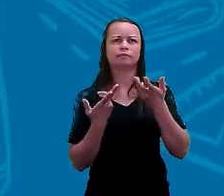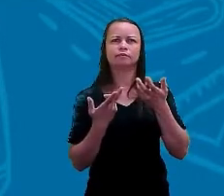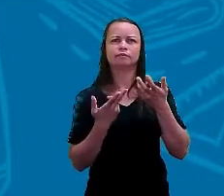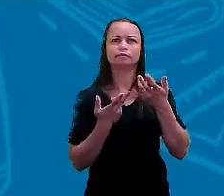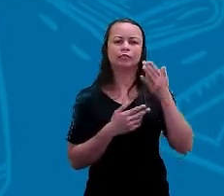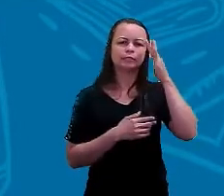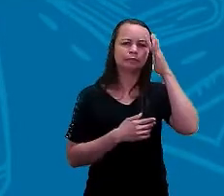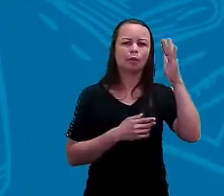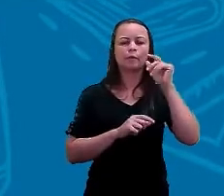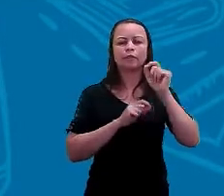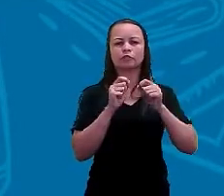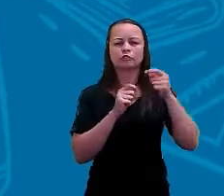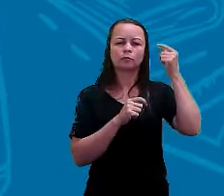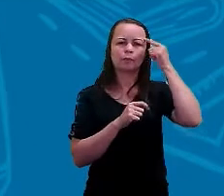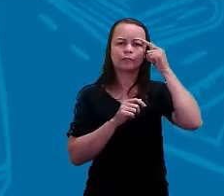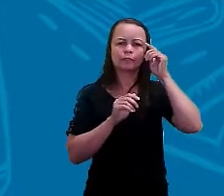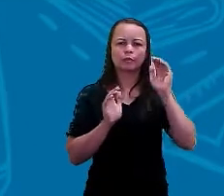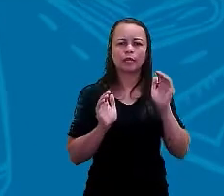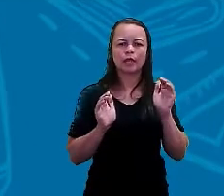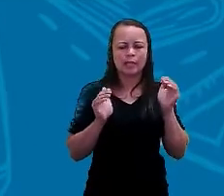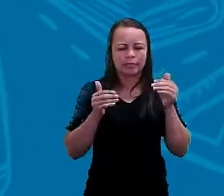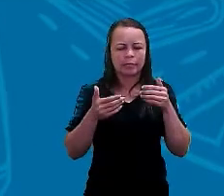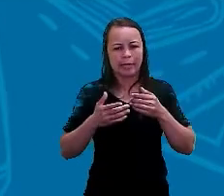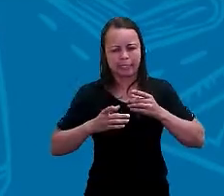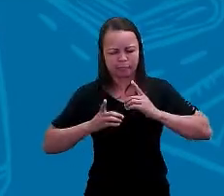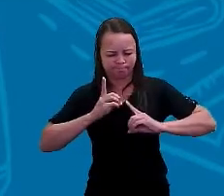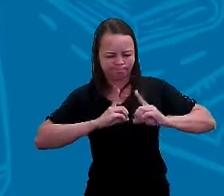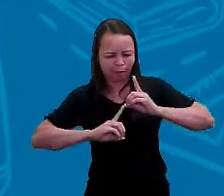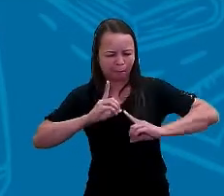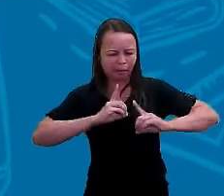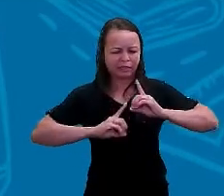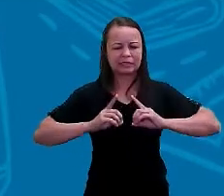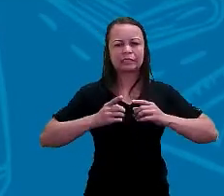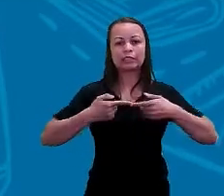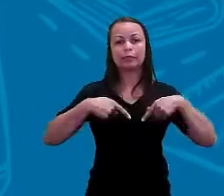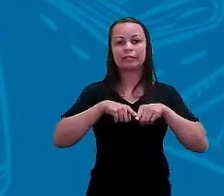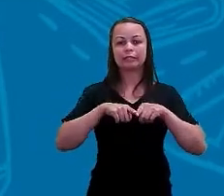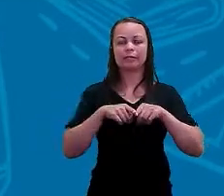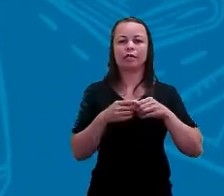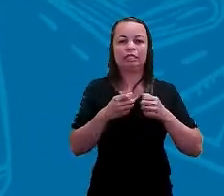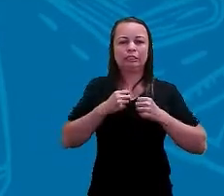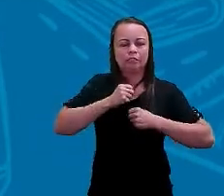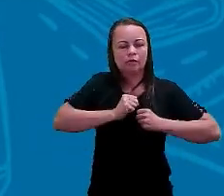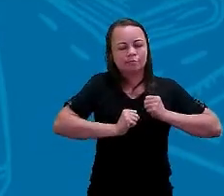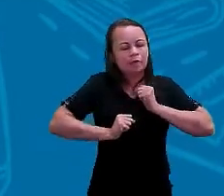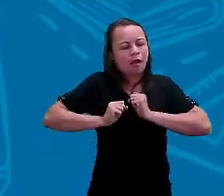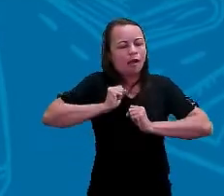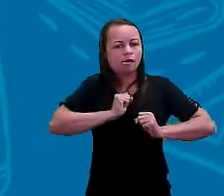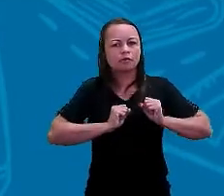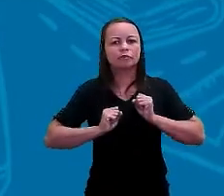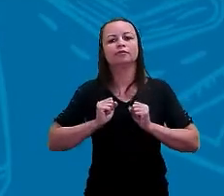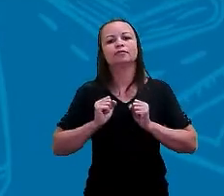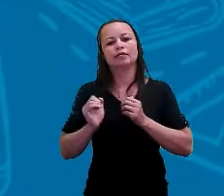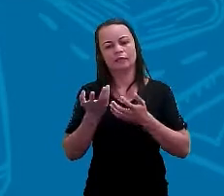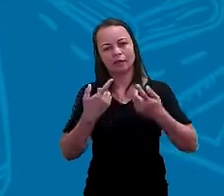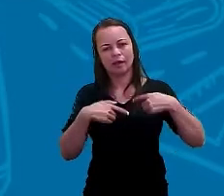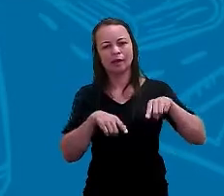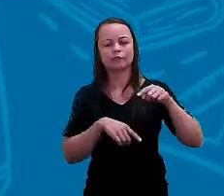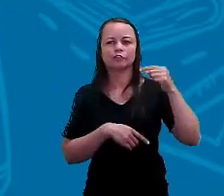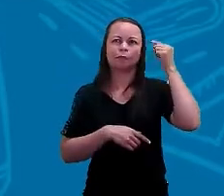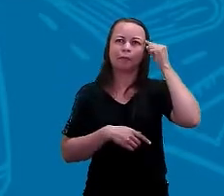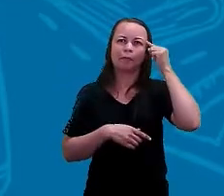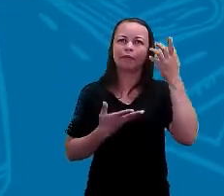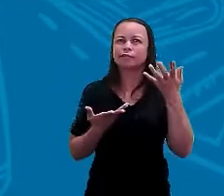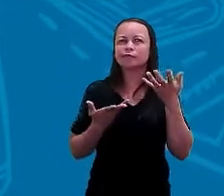em depressão e quando a gente pensa em ansiedade. Que a gente pode dizer, dentro de uma perspectiva mais